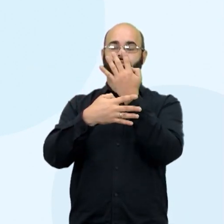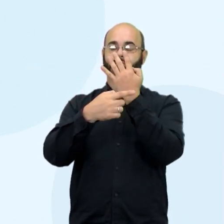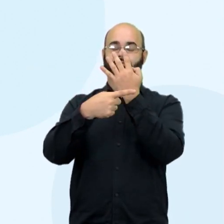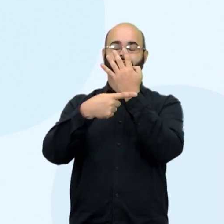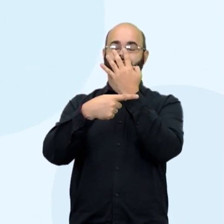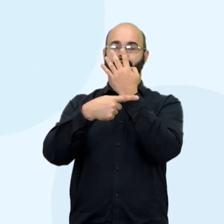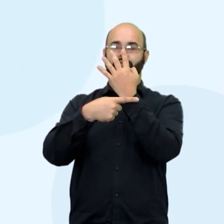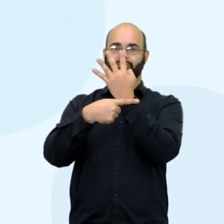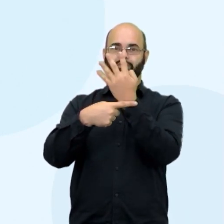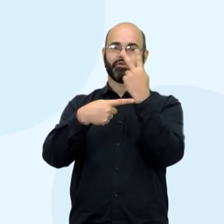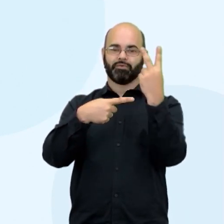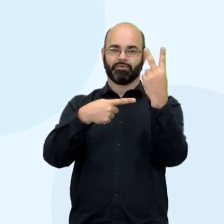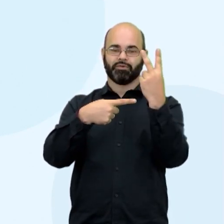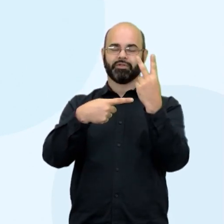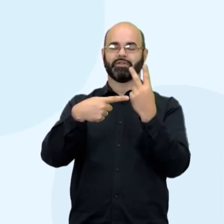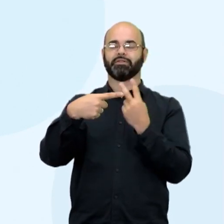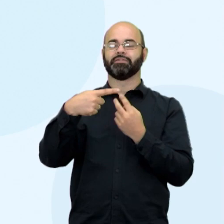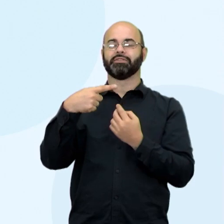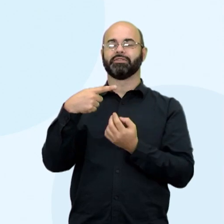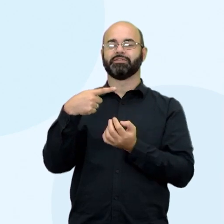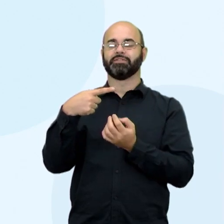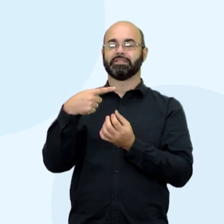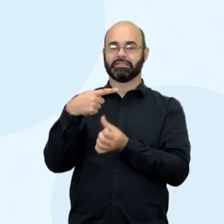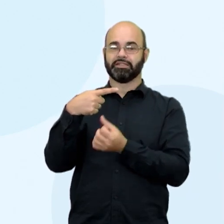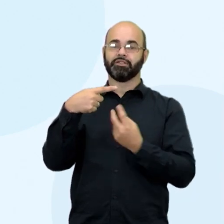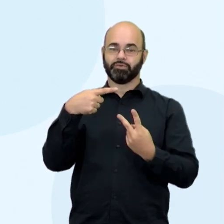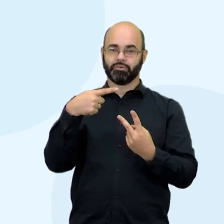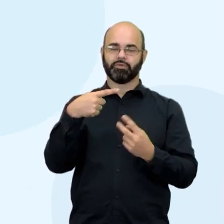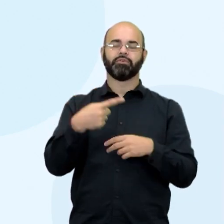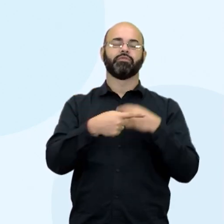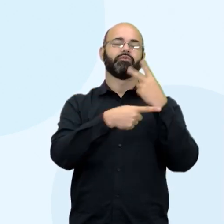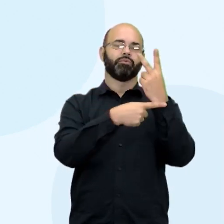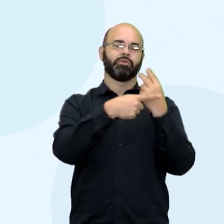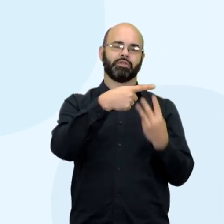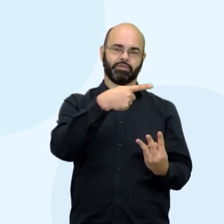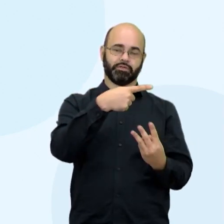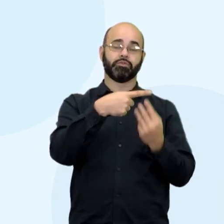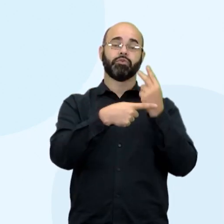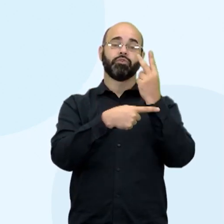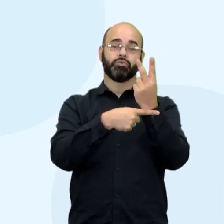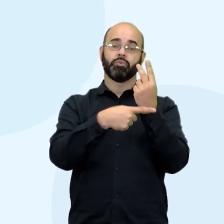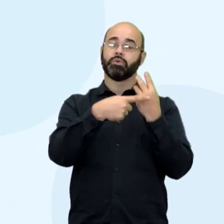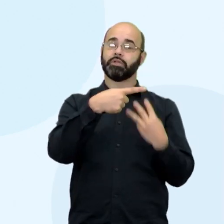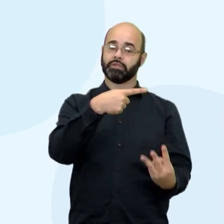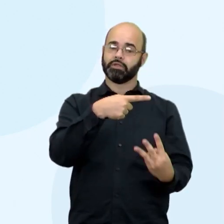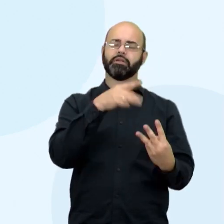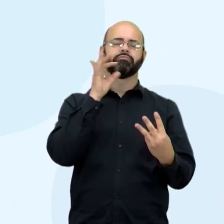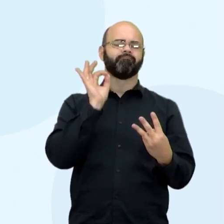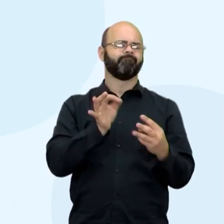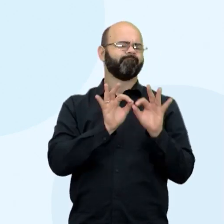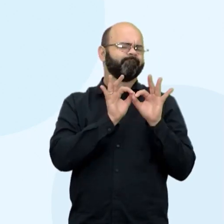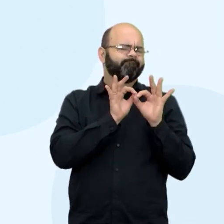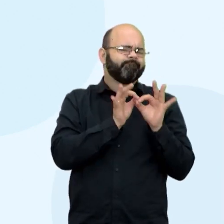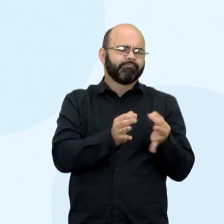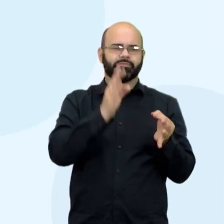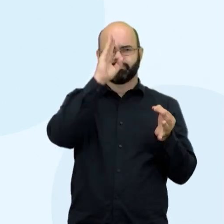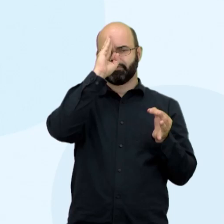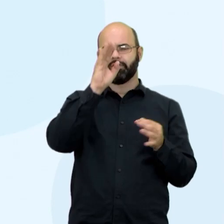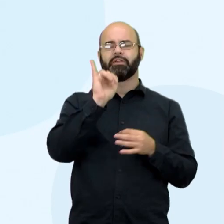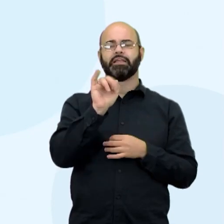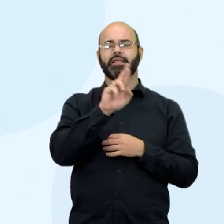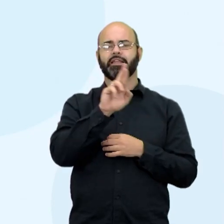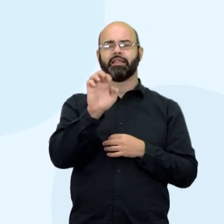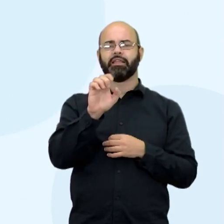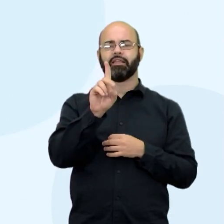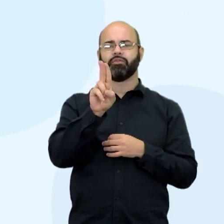terços. O 2 terços é a forma irredutível do 40, 60 avos. Pode passar